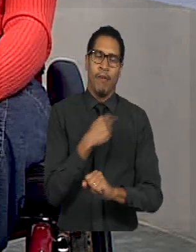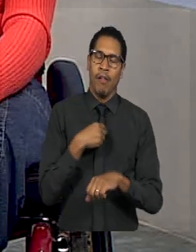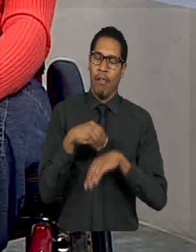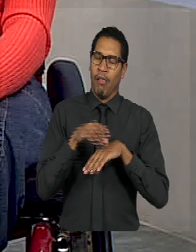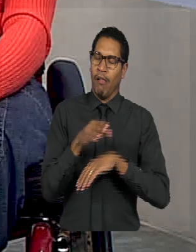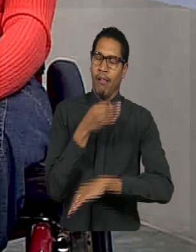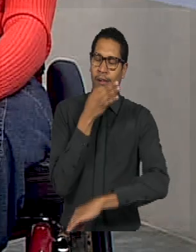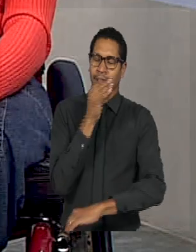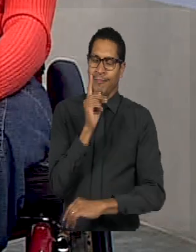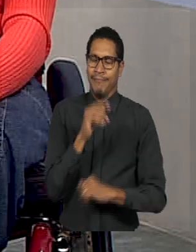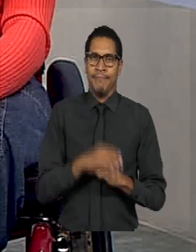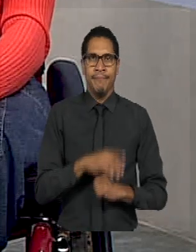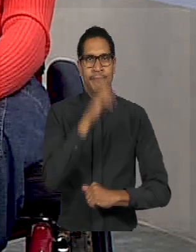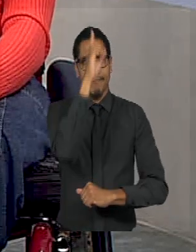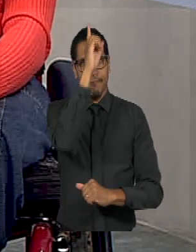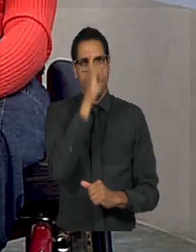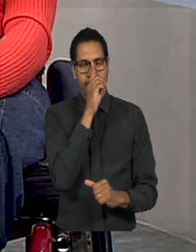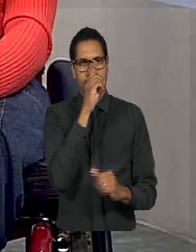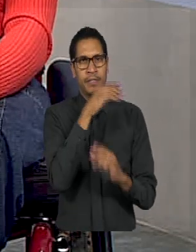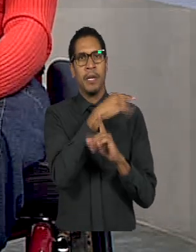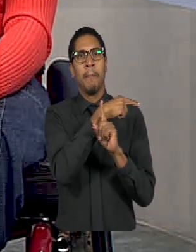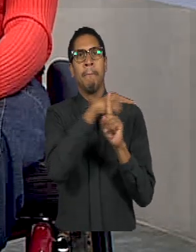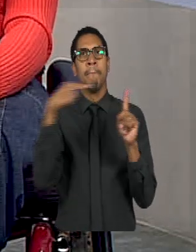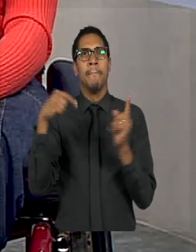dar. Amarelo, meia multa.